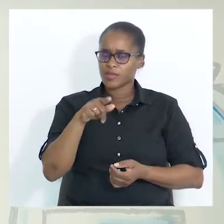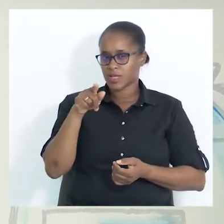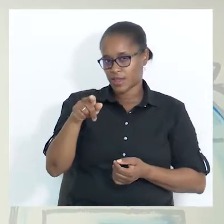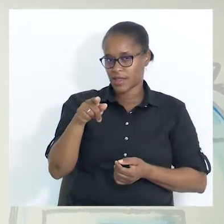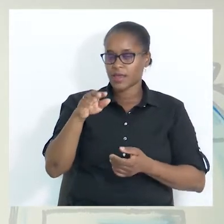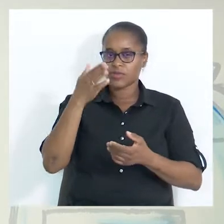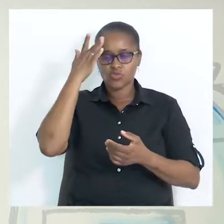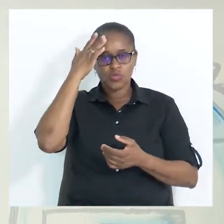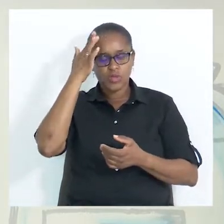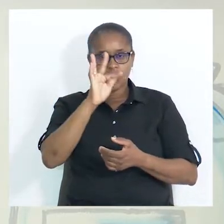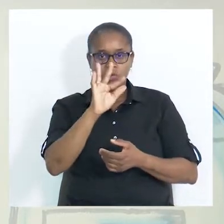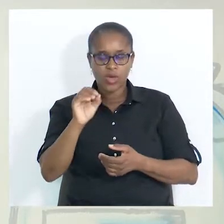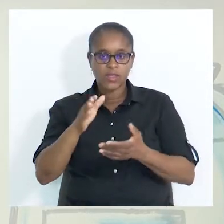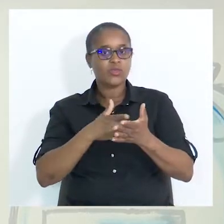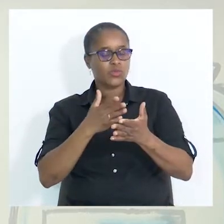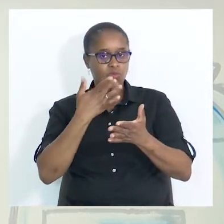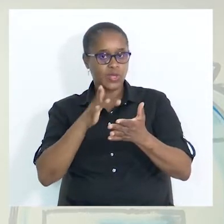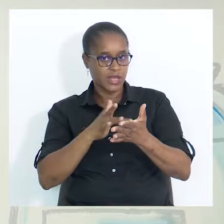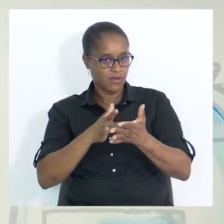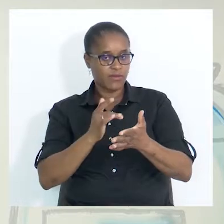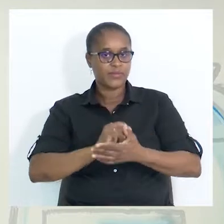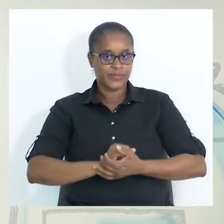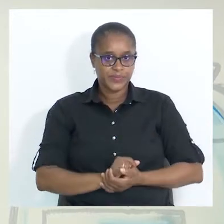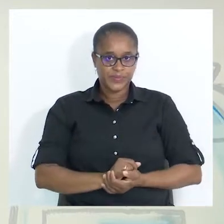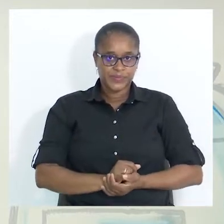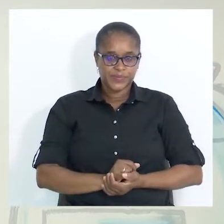Temos na página 40...